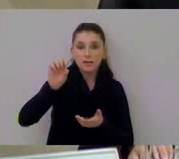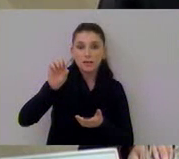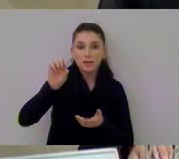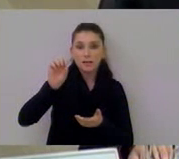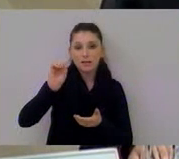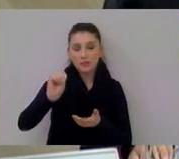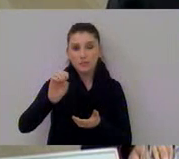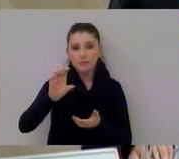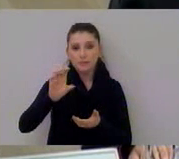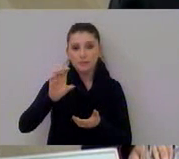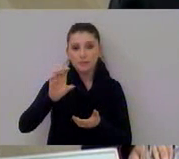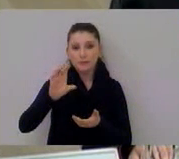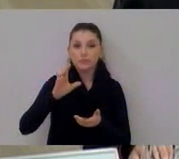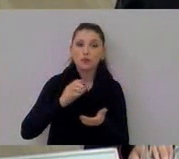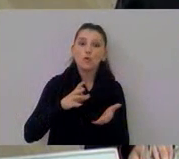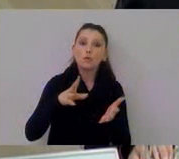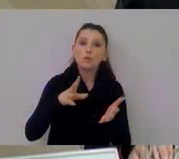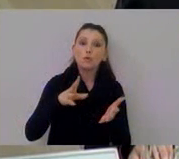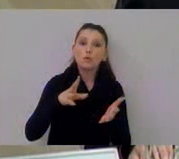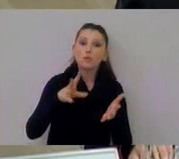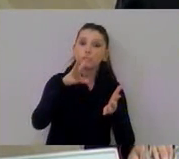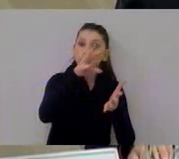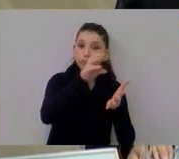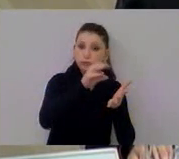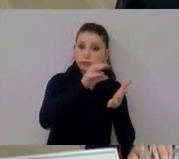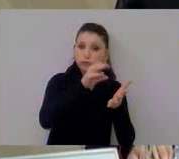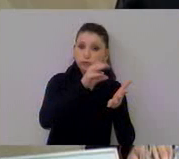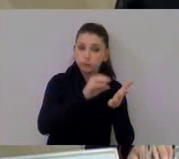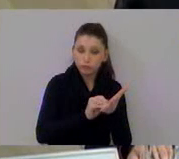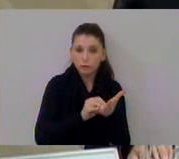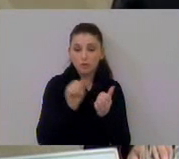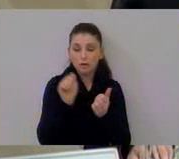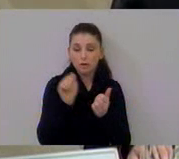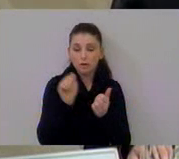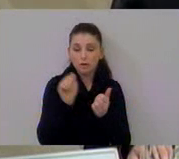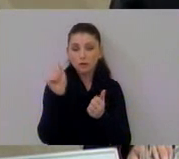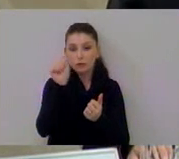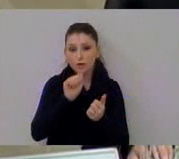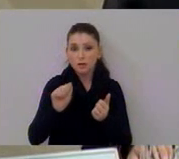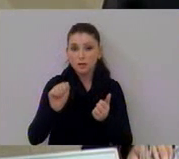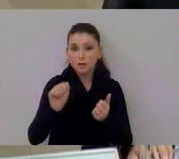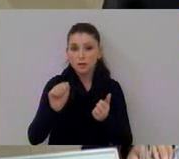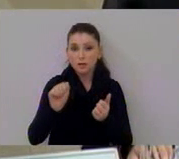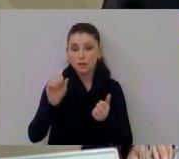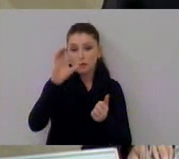à Associação Criciúmense de Transporte